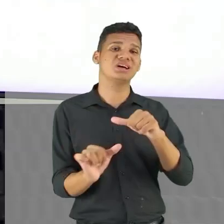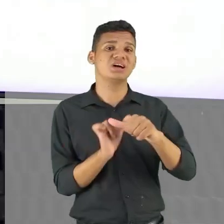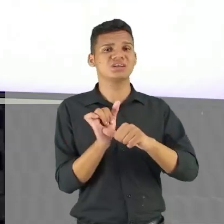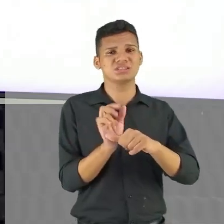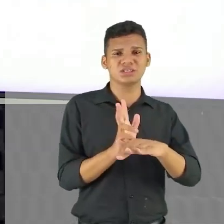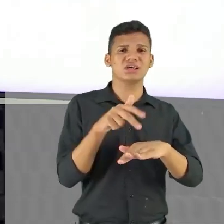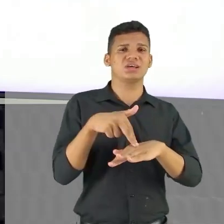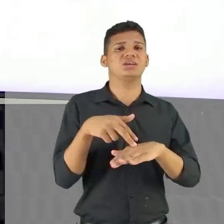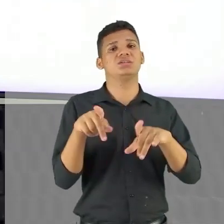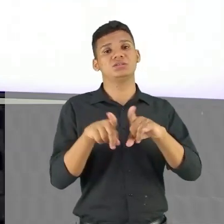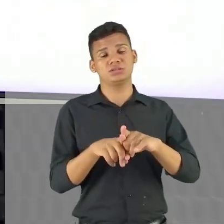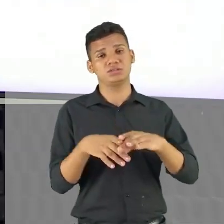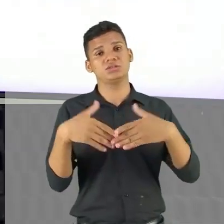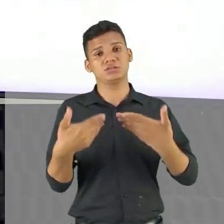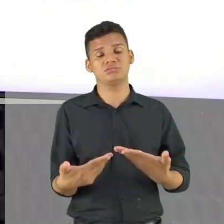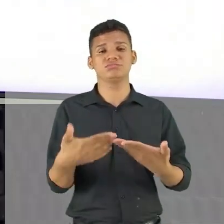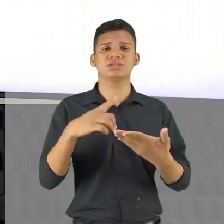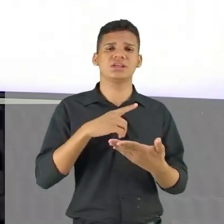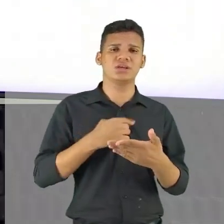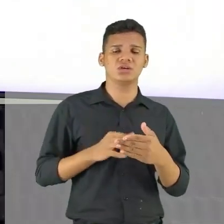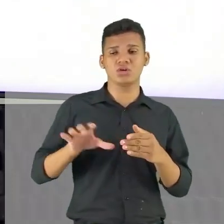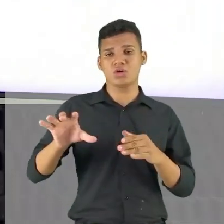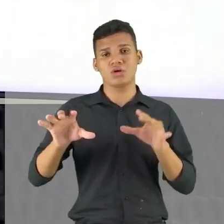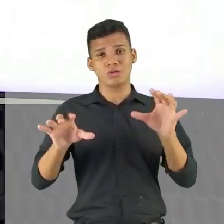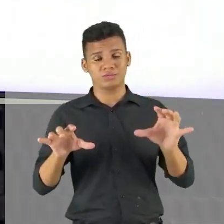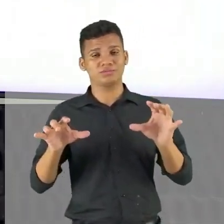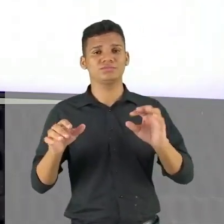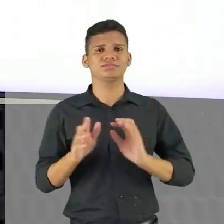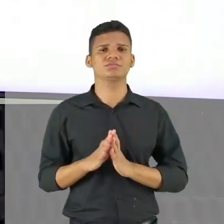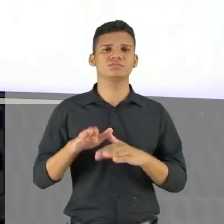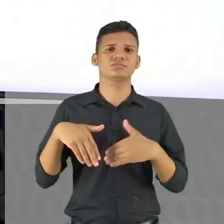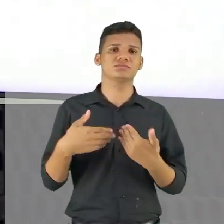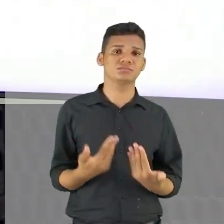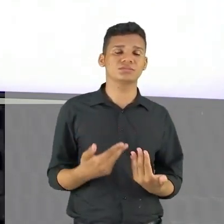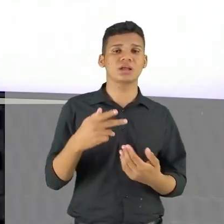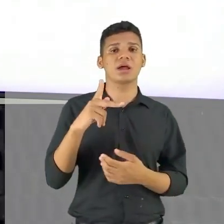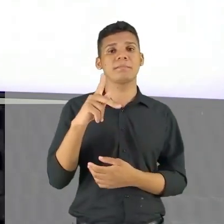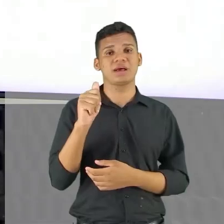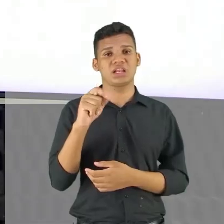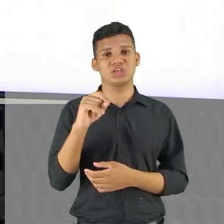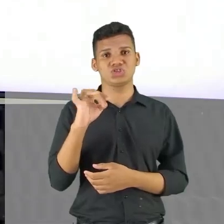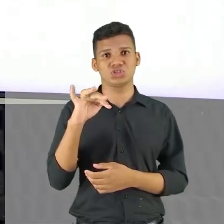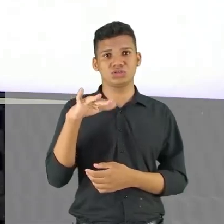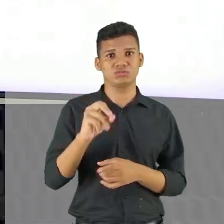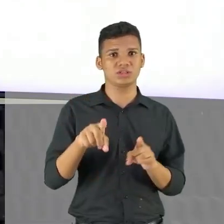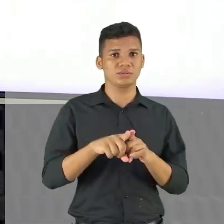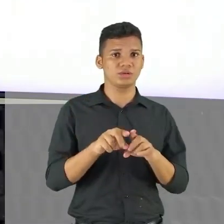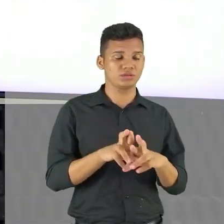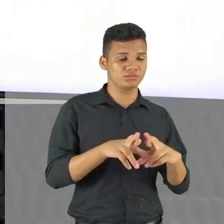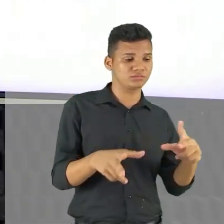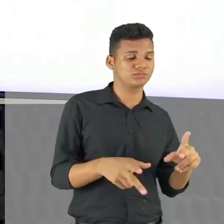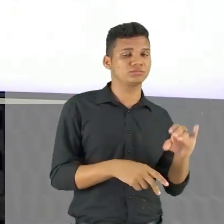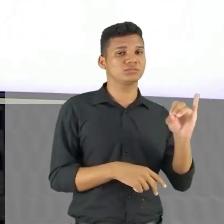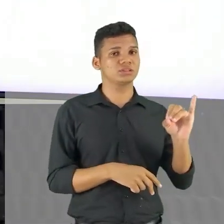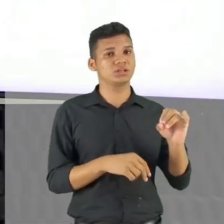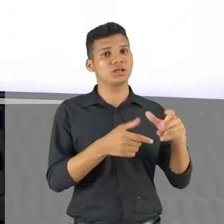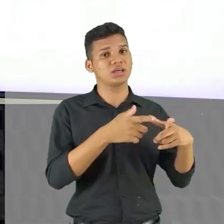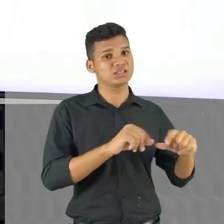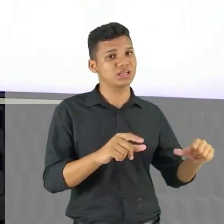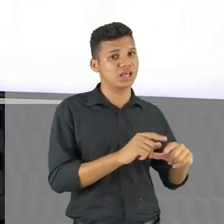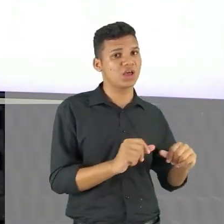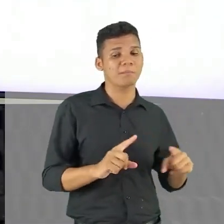na consolidação dessa divisão do território entre Palestina e Israel, os palestinos saíram